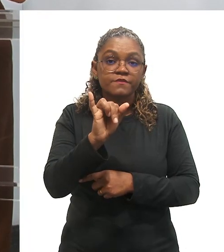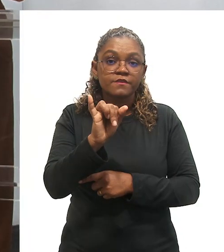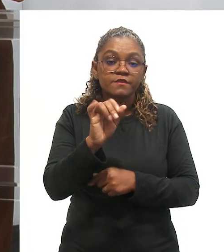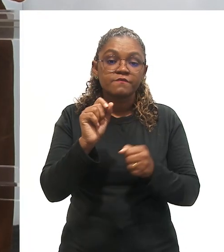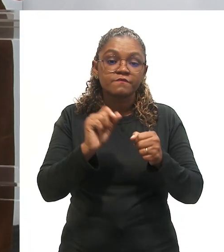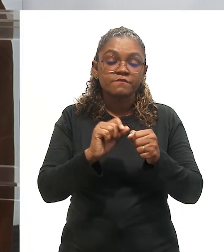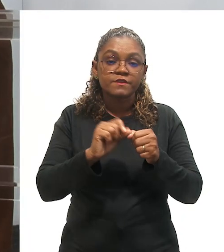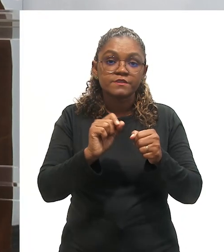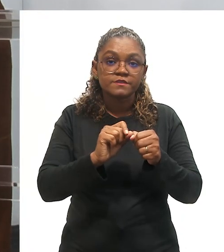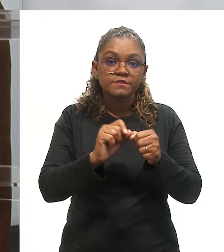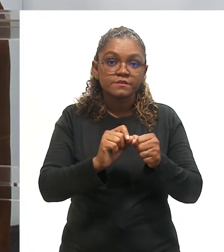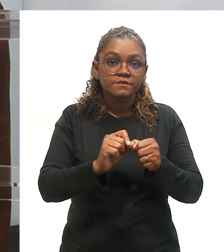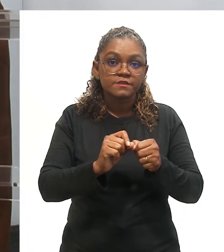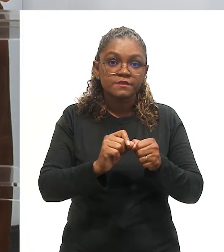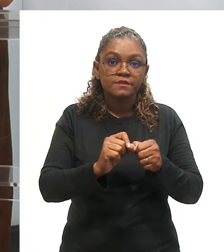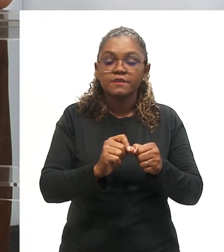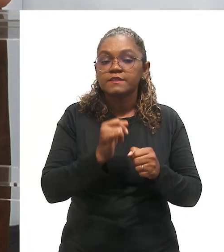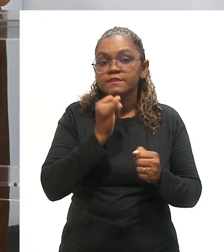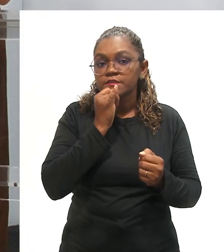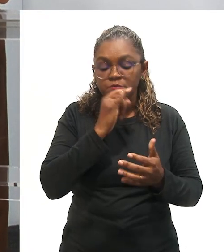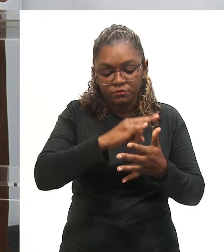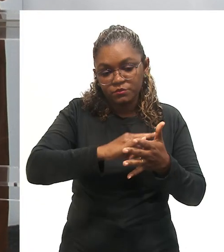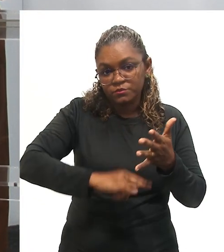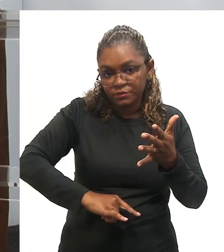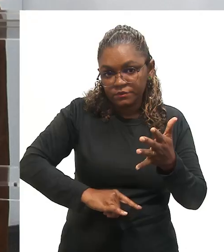orçamentária vai emitir um empenho.